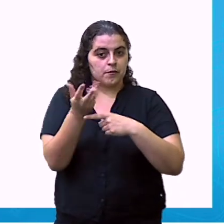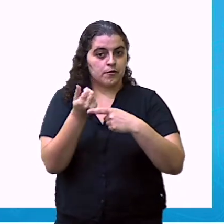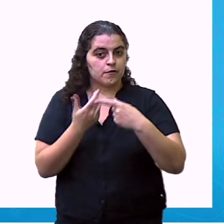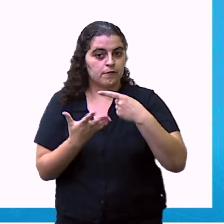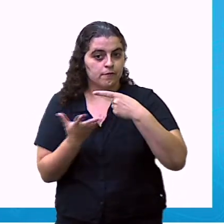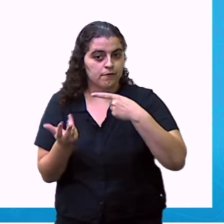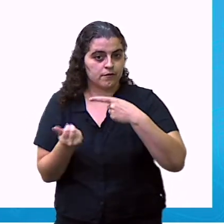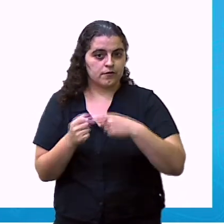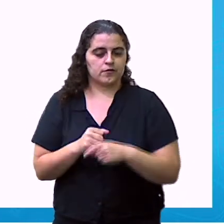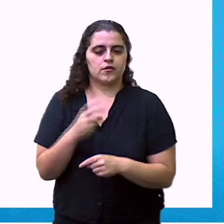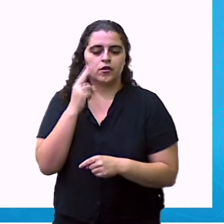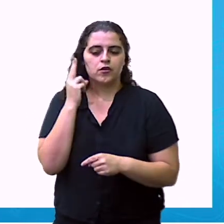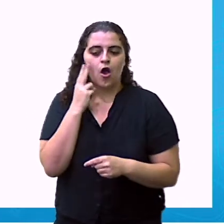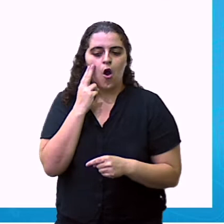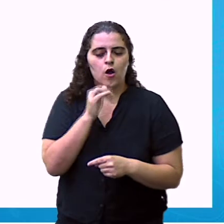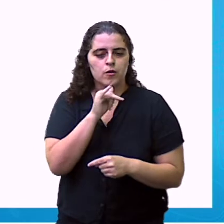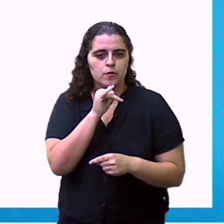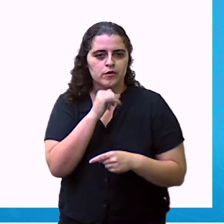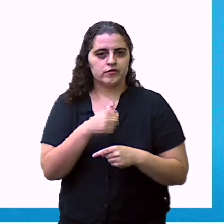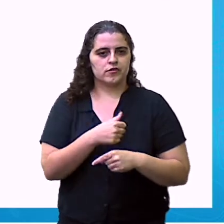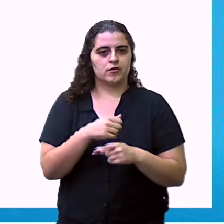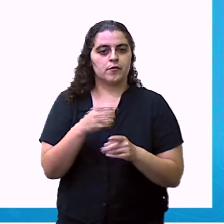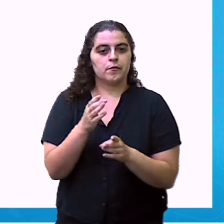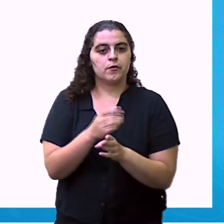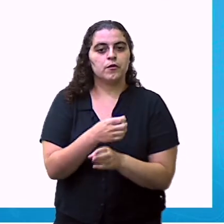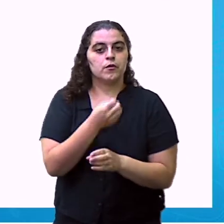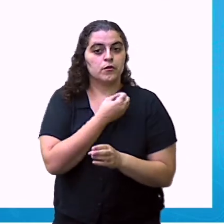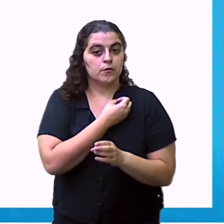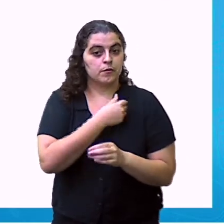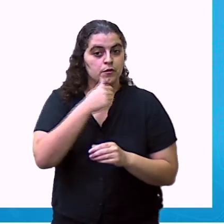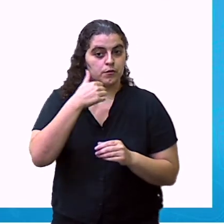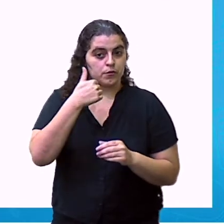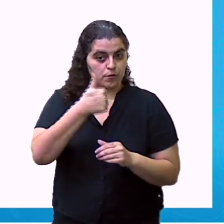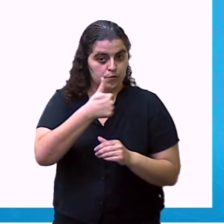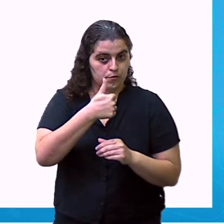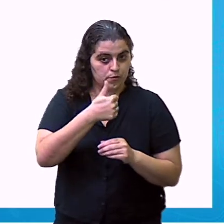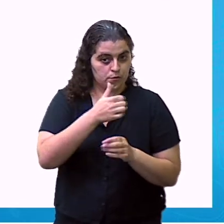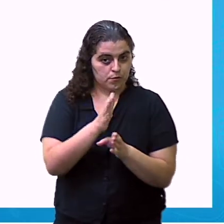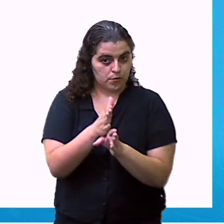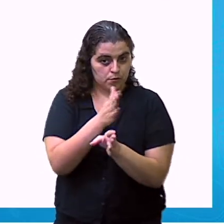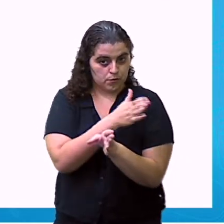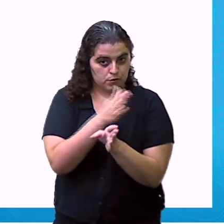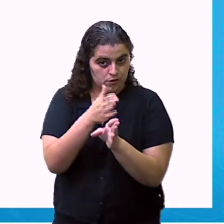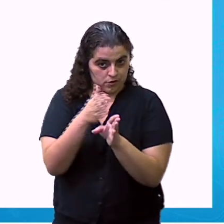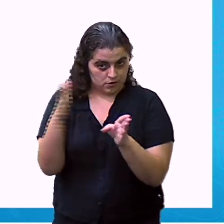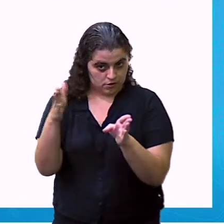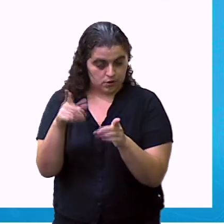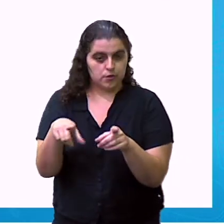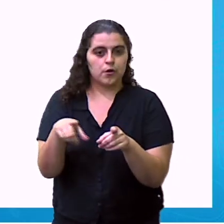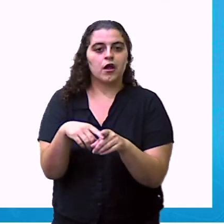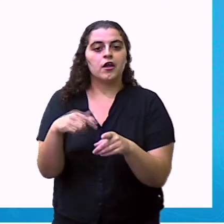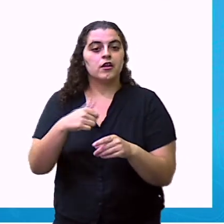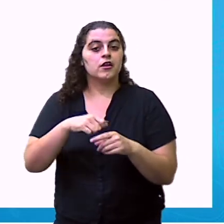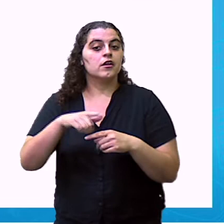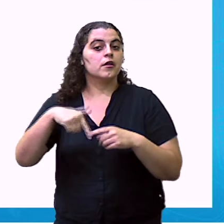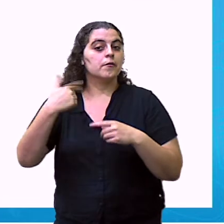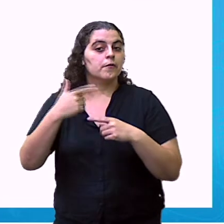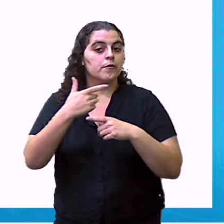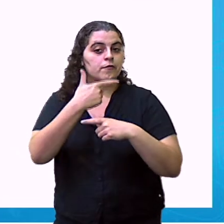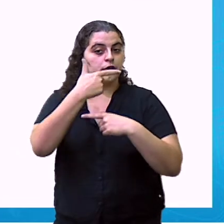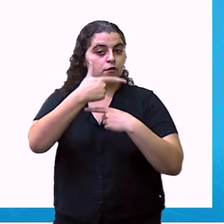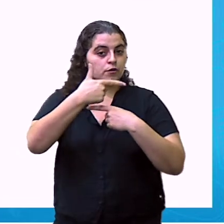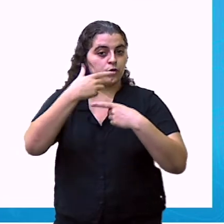também por uma fração. Olha só, como eu faço então a leitura desta